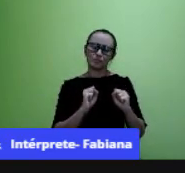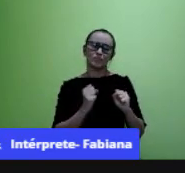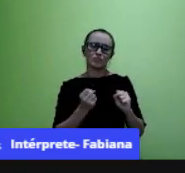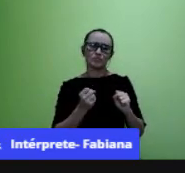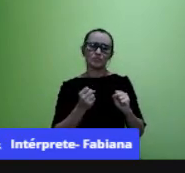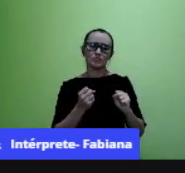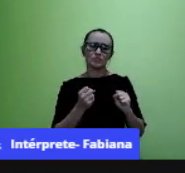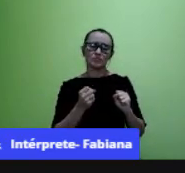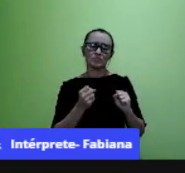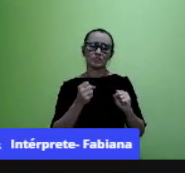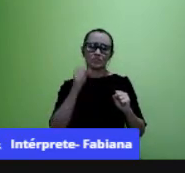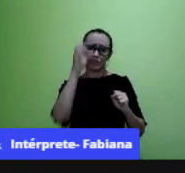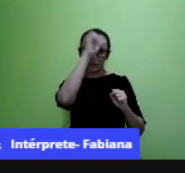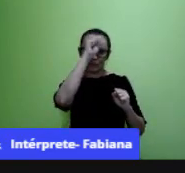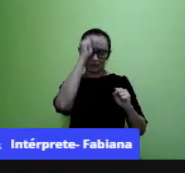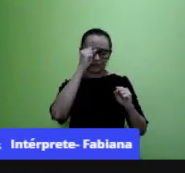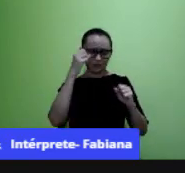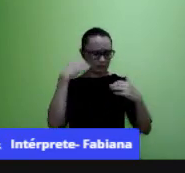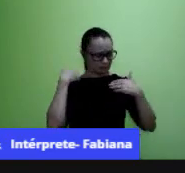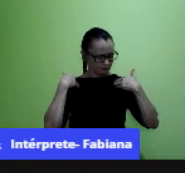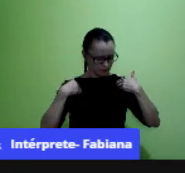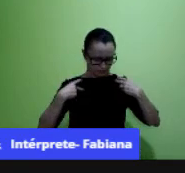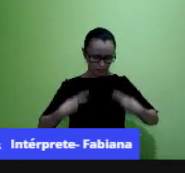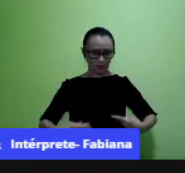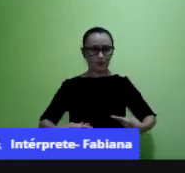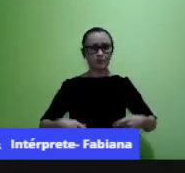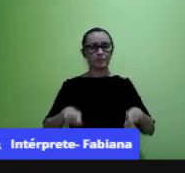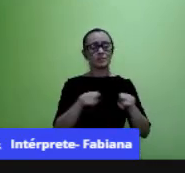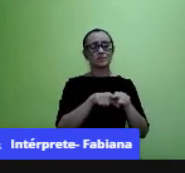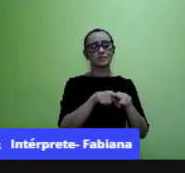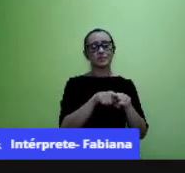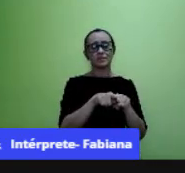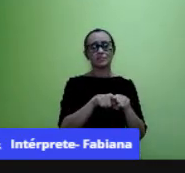eu posso também trabalhar essa música visando o ritmo.